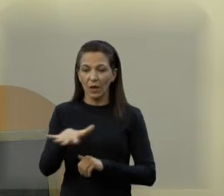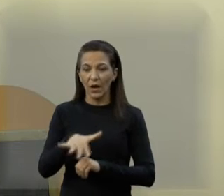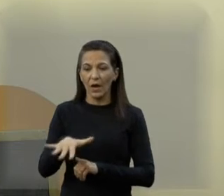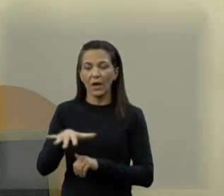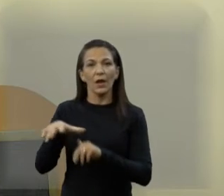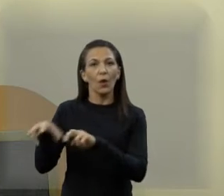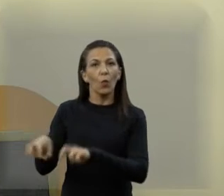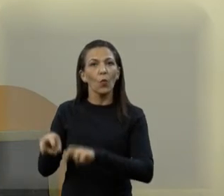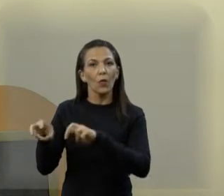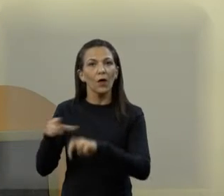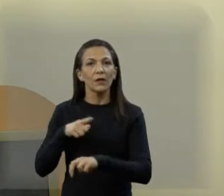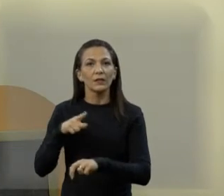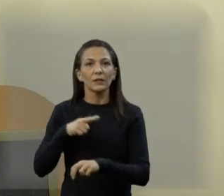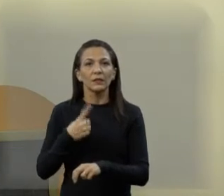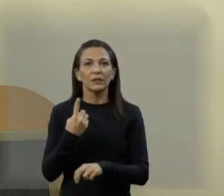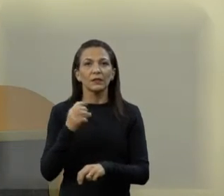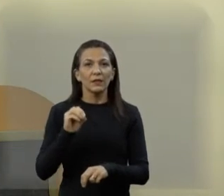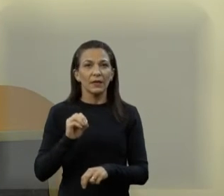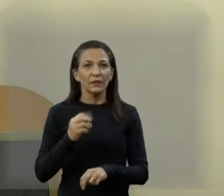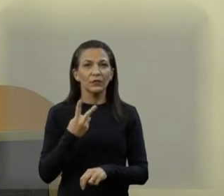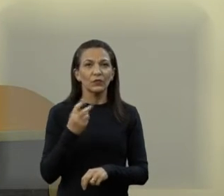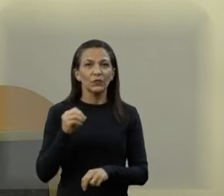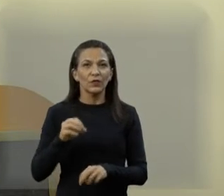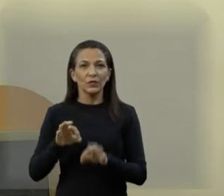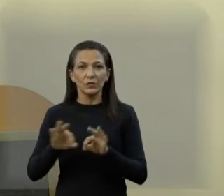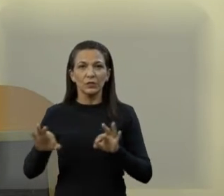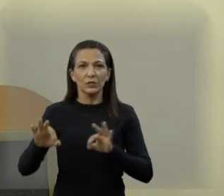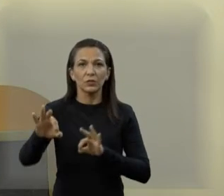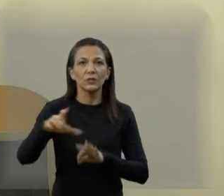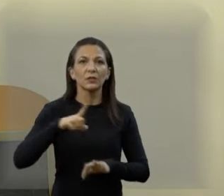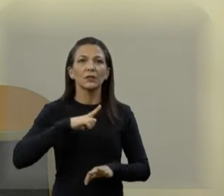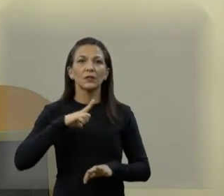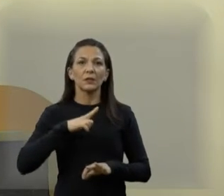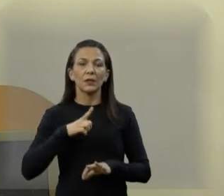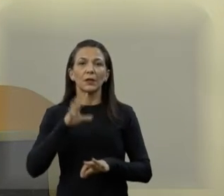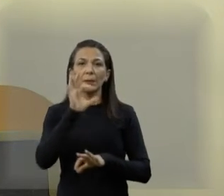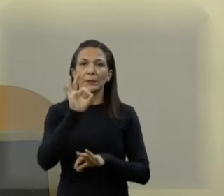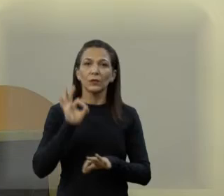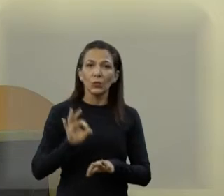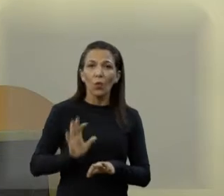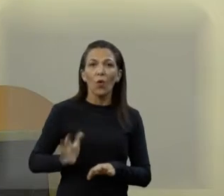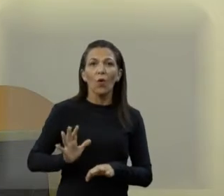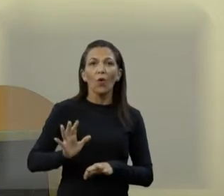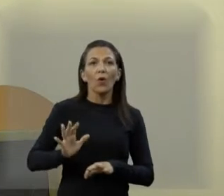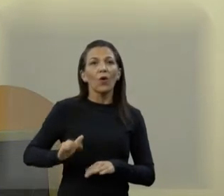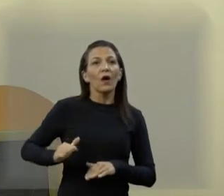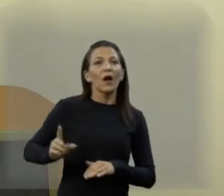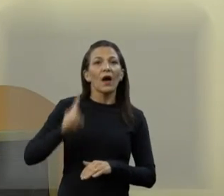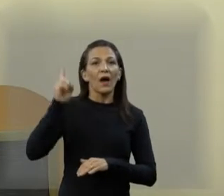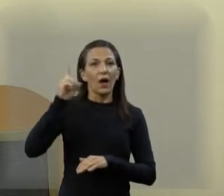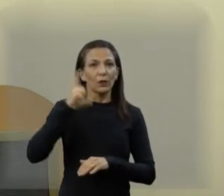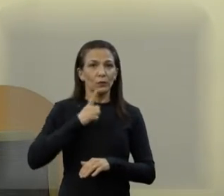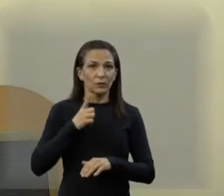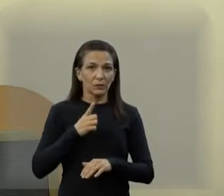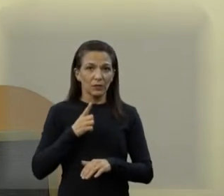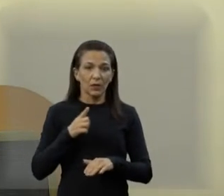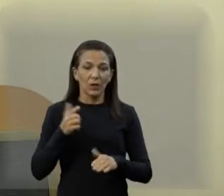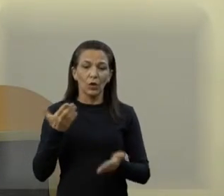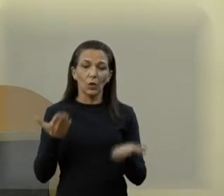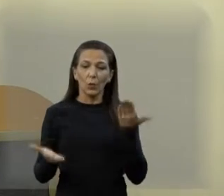rurais possuem entre 10 e 20 alqueires sendo percentual bastante alto se comparado a outras regiões do município